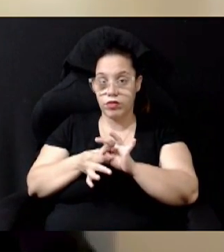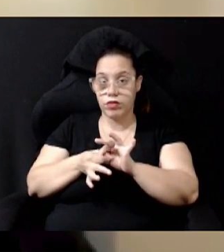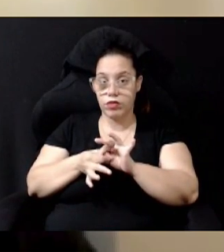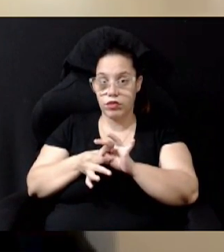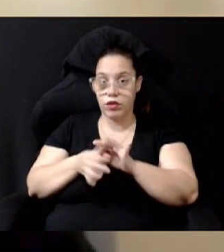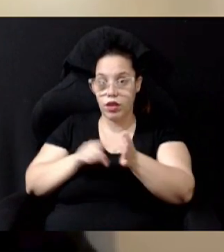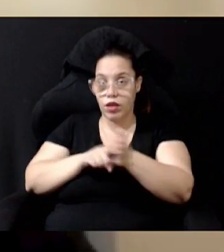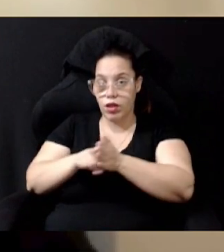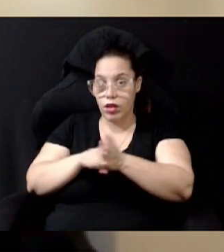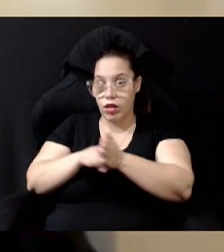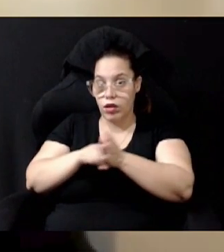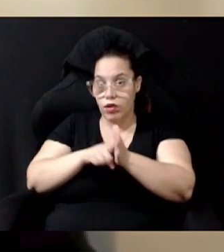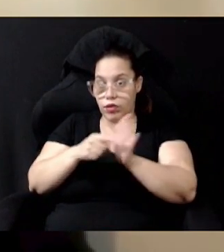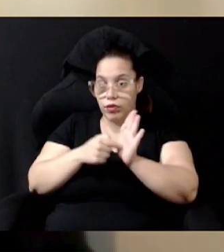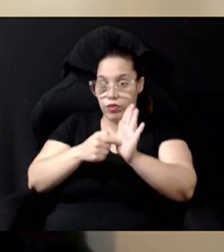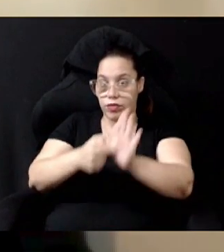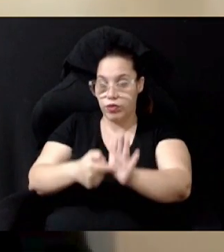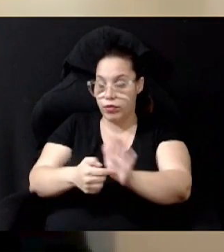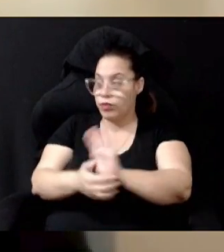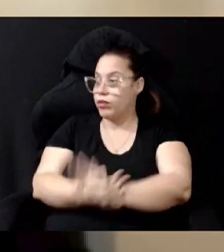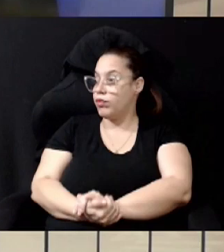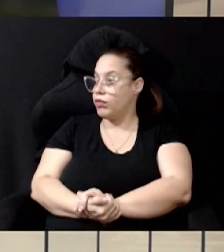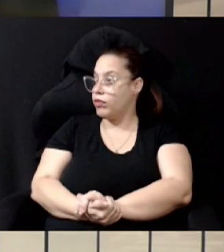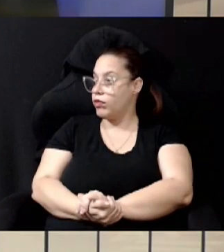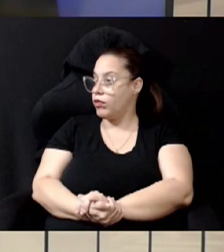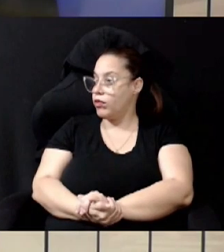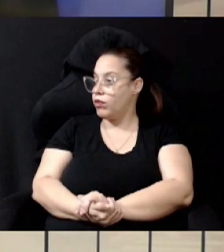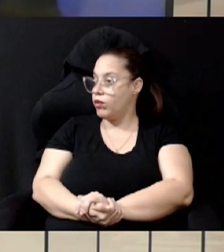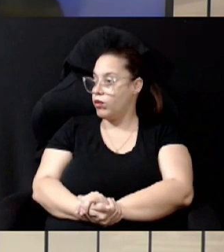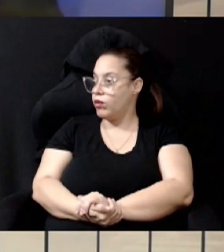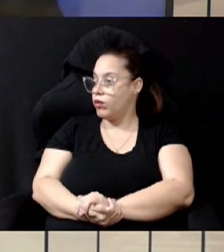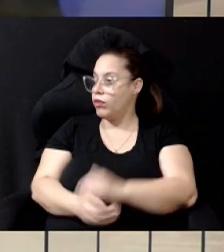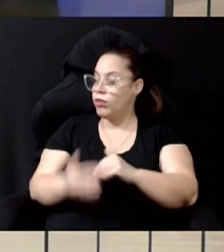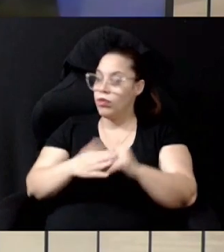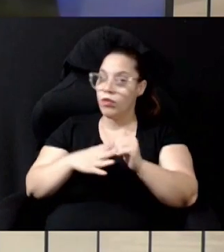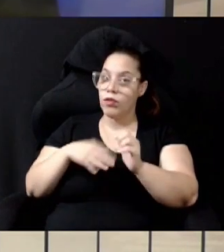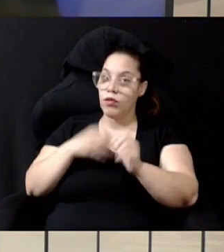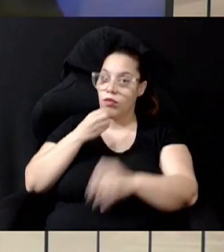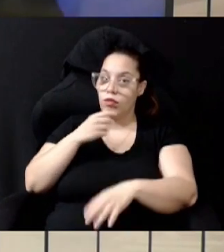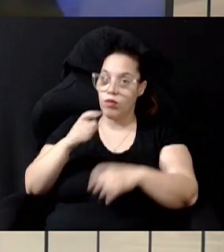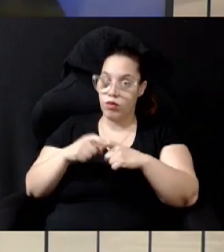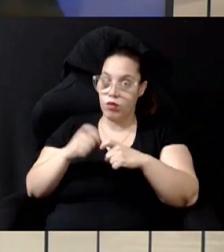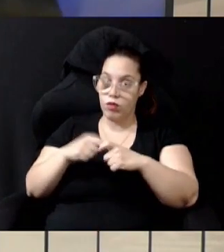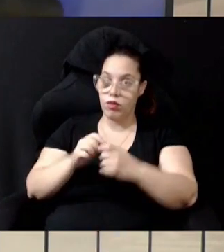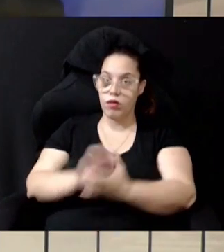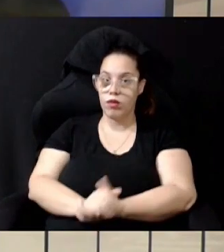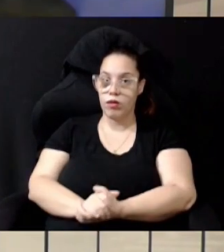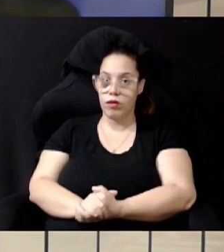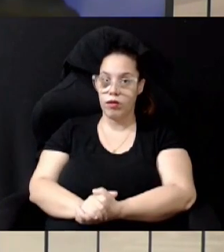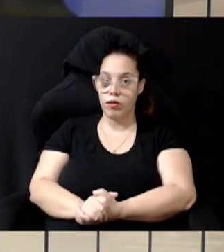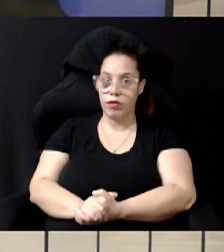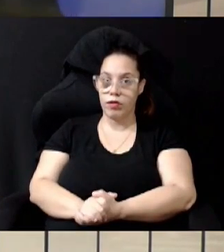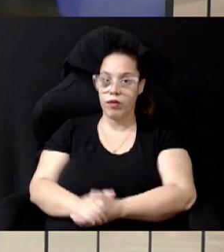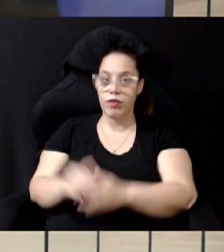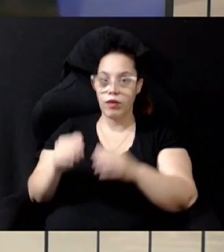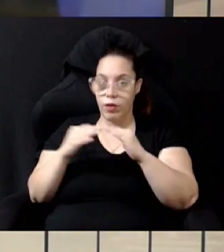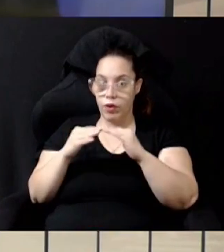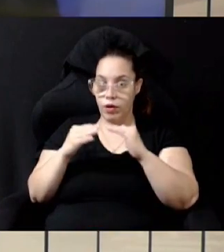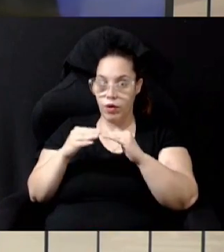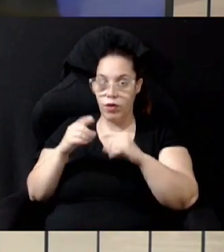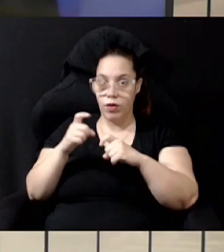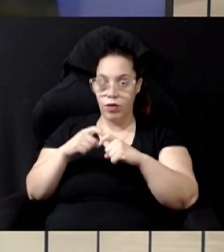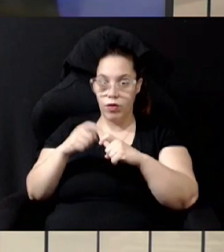tentar tratar. Eu Mas um fa- bom médico é a chave. Com certeza, doutor Kleber, falando